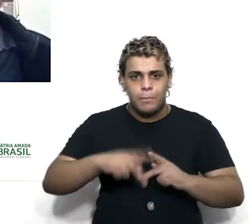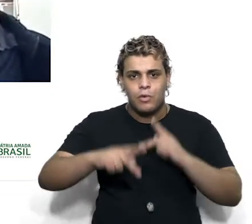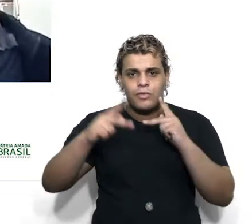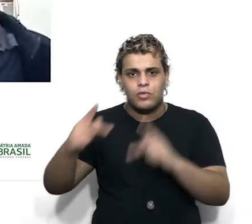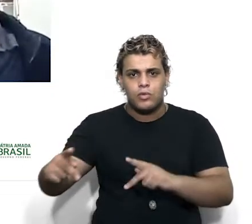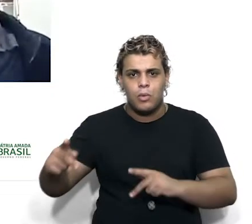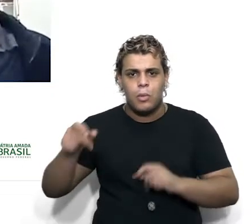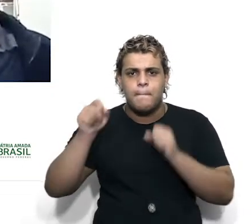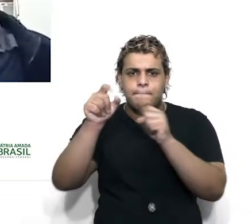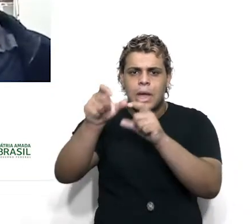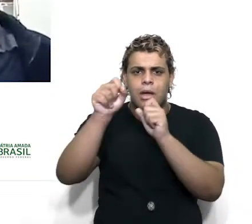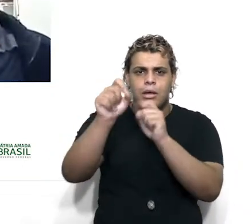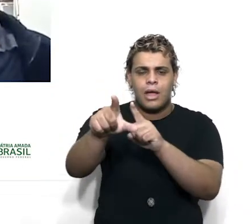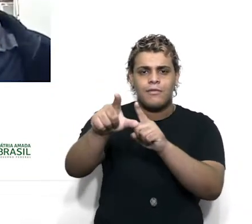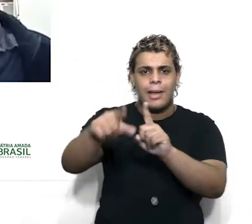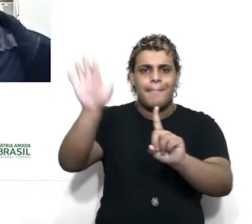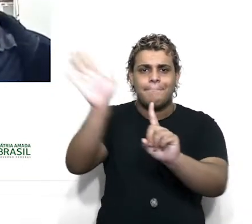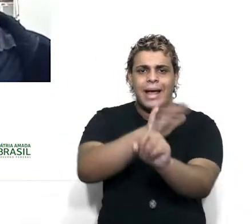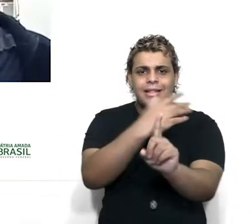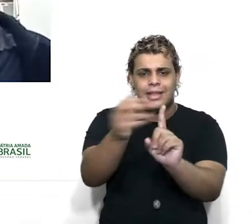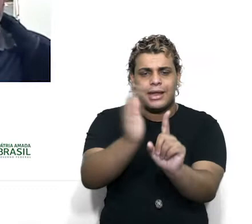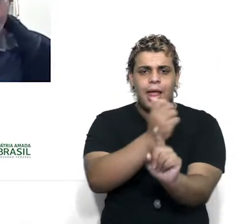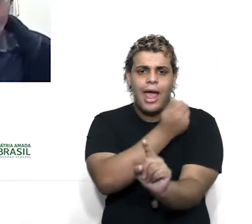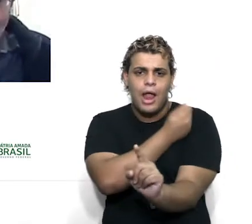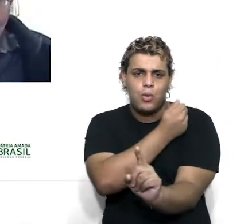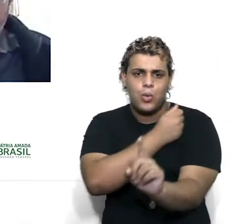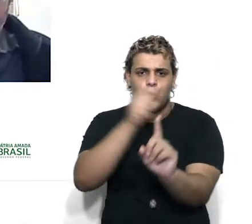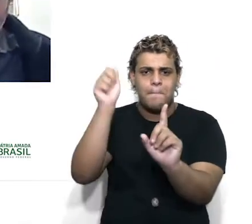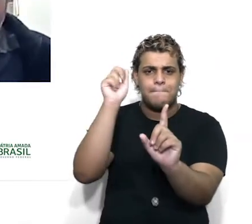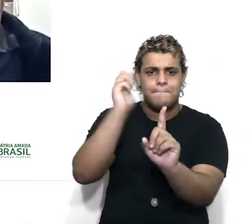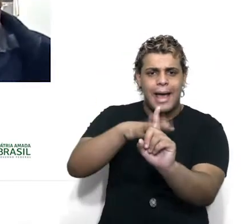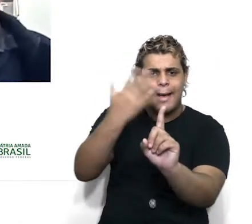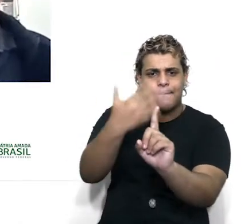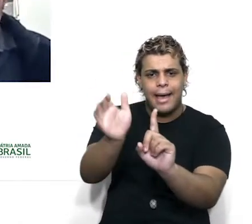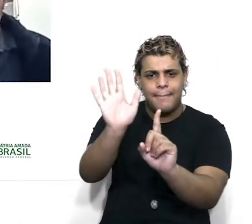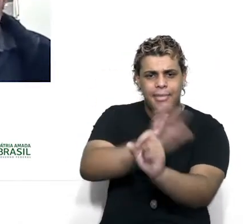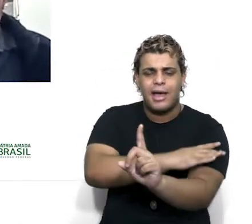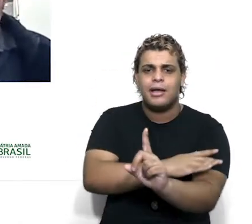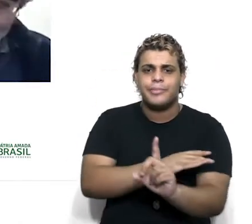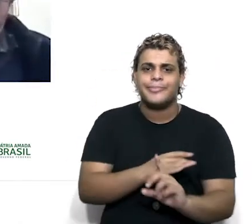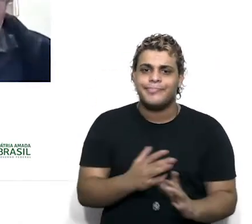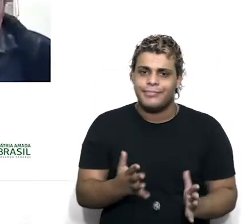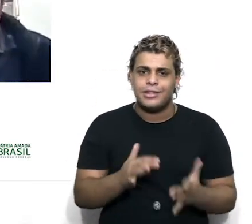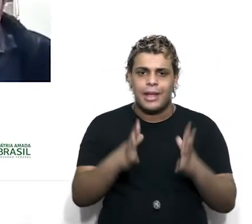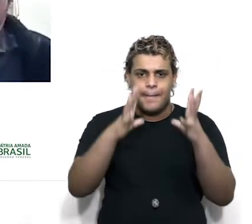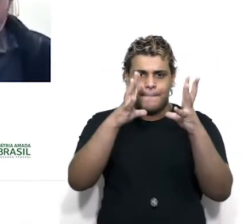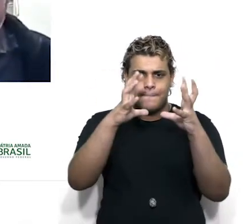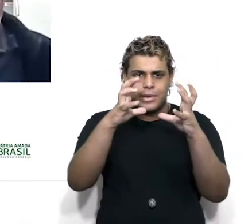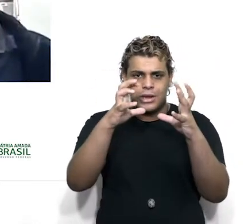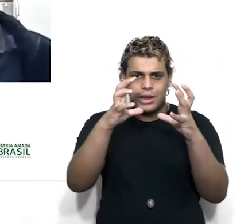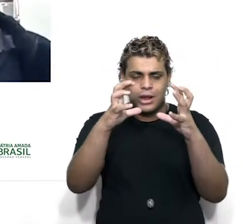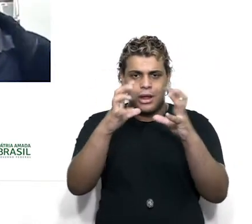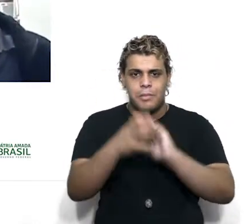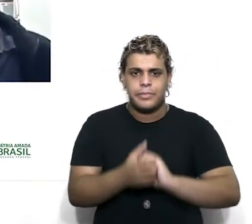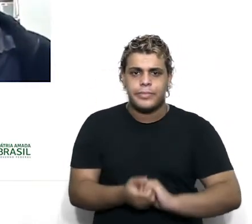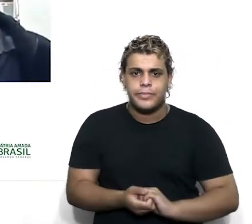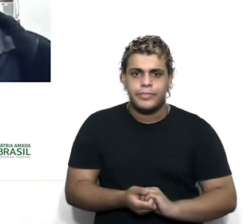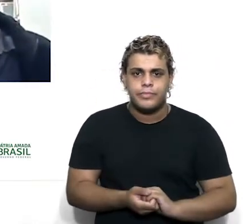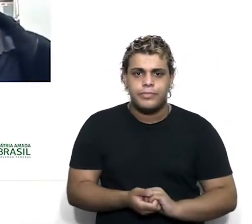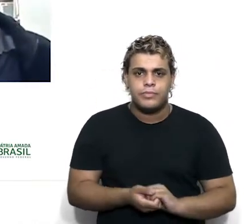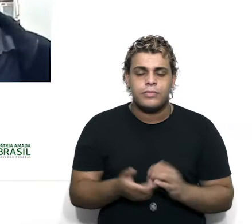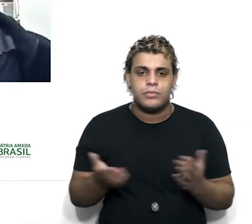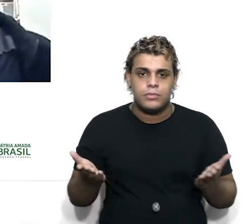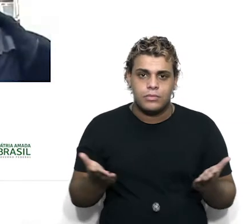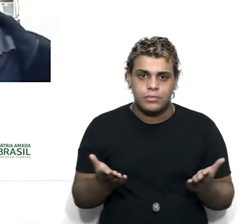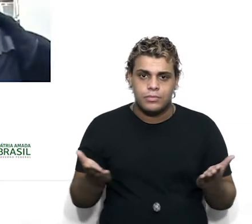obrigava um aluno a bater outro aluno, e se não batesse o suficiente, apanhava. Portanto, havia sempre